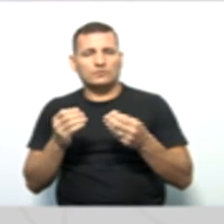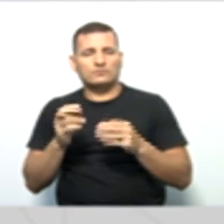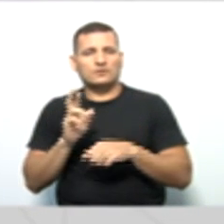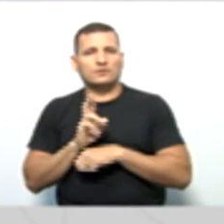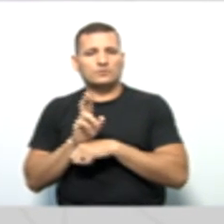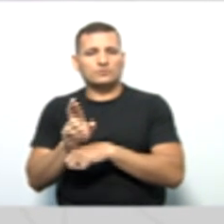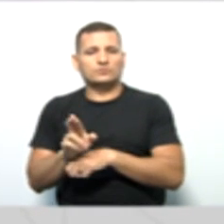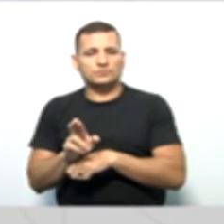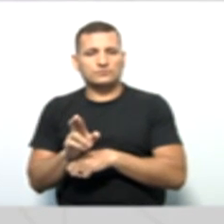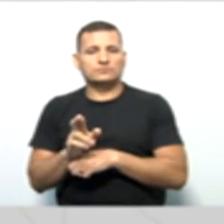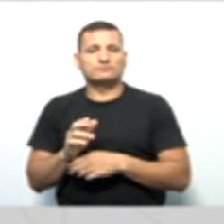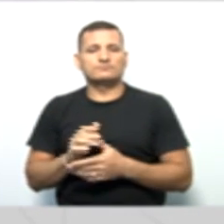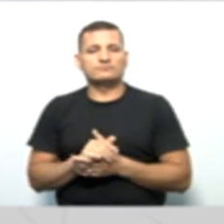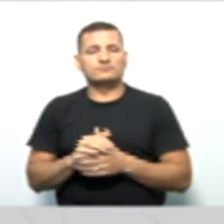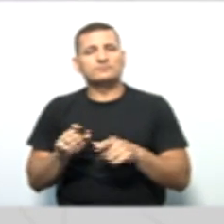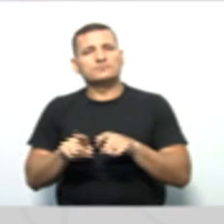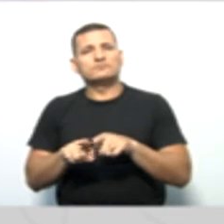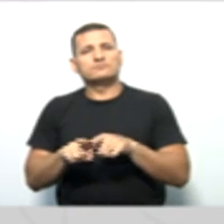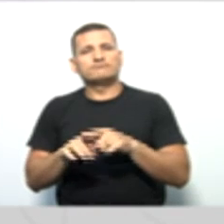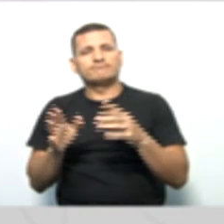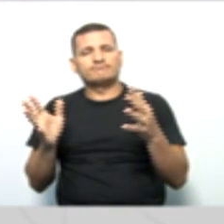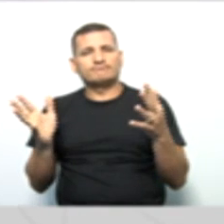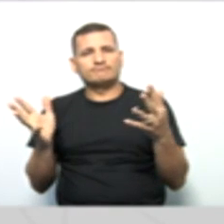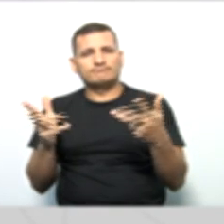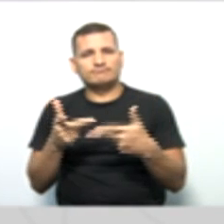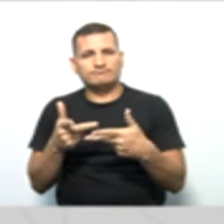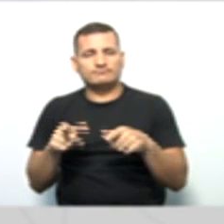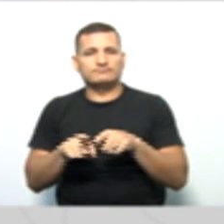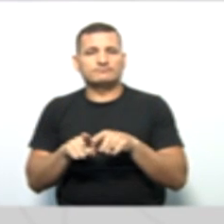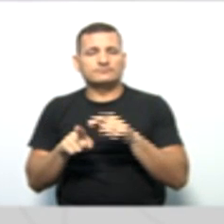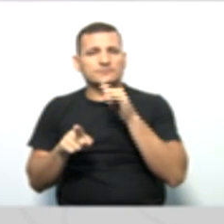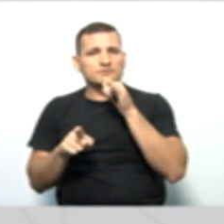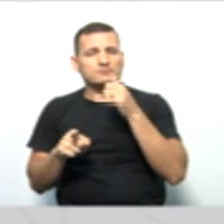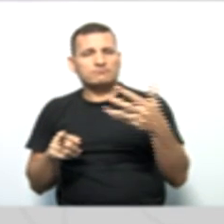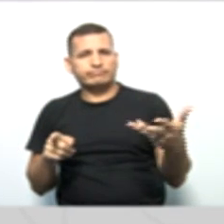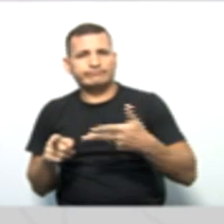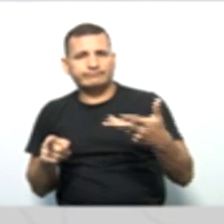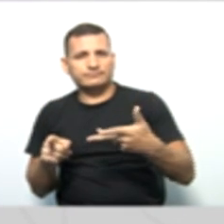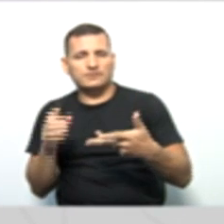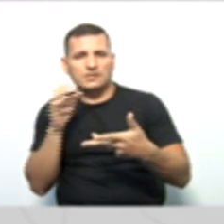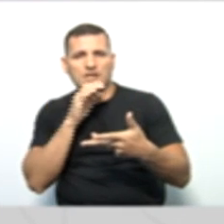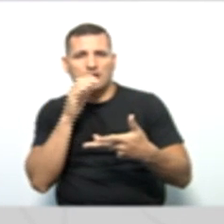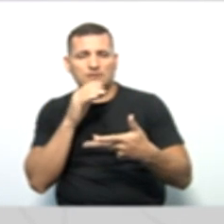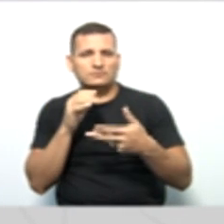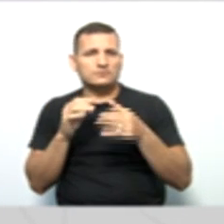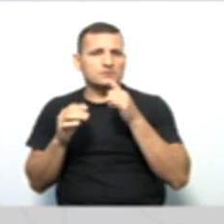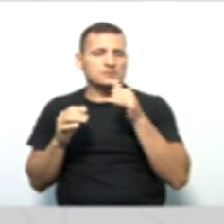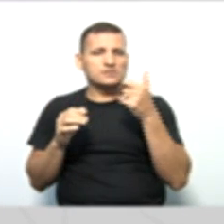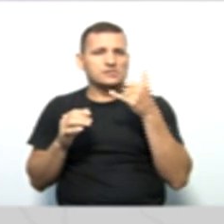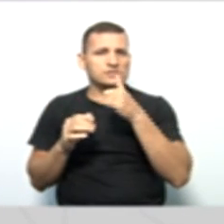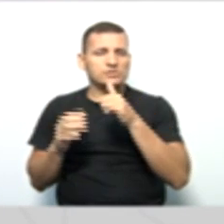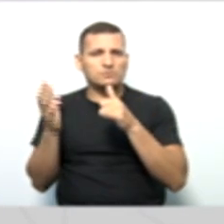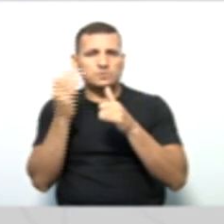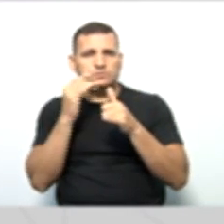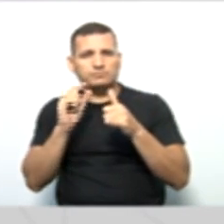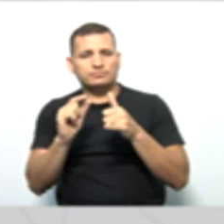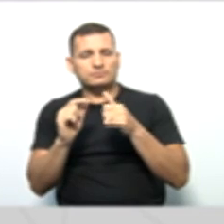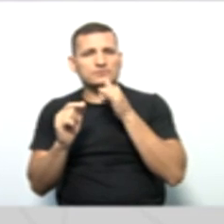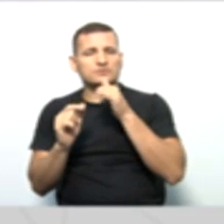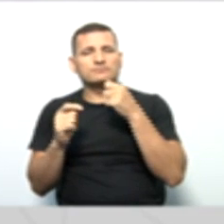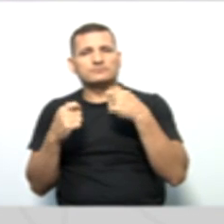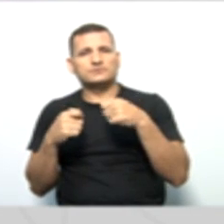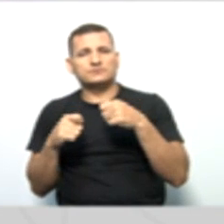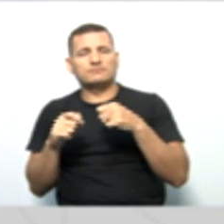vazão também desses recursos e eficiência, né? Ou seja, se ele é rápido, se ele consome menos energia, se ele precisa de poucos recursos